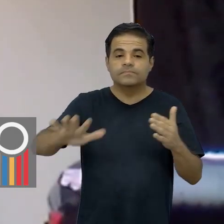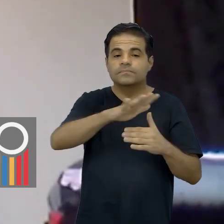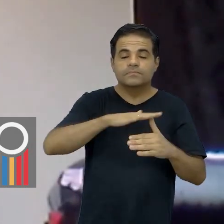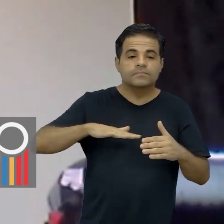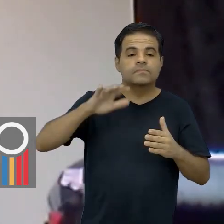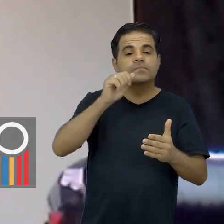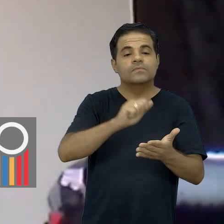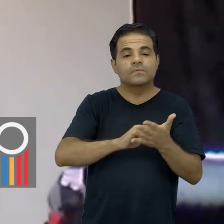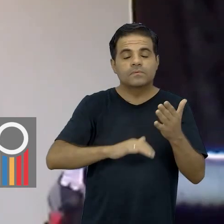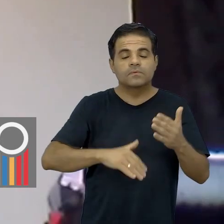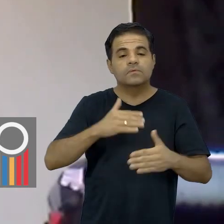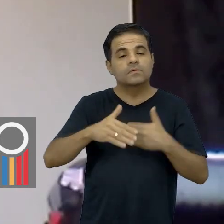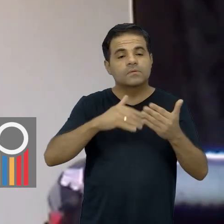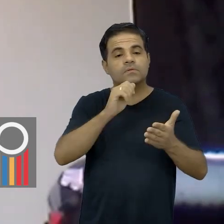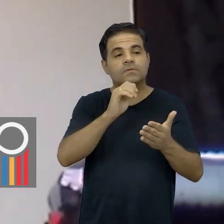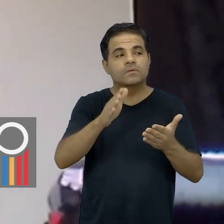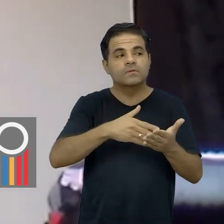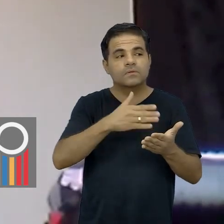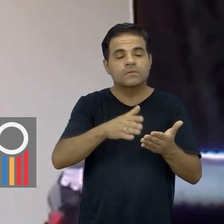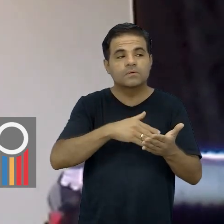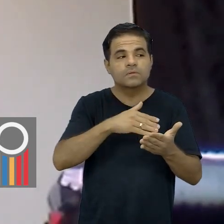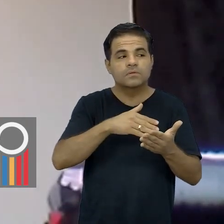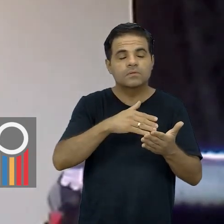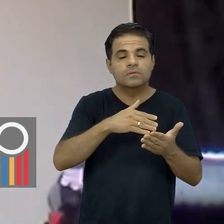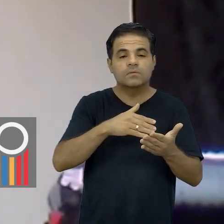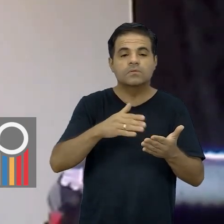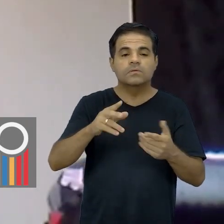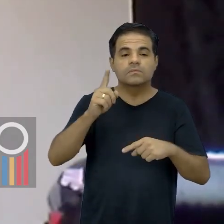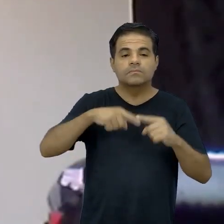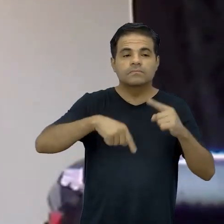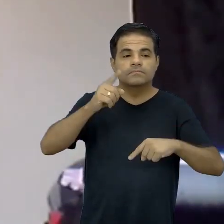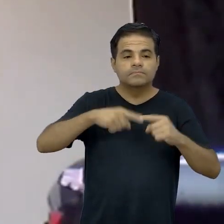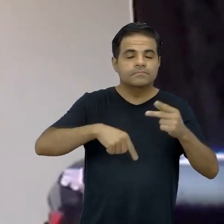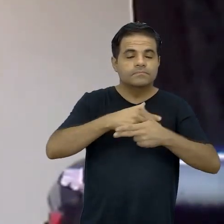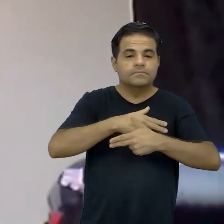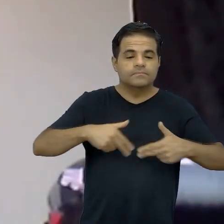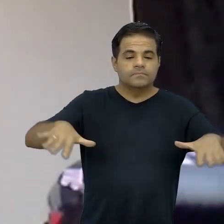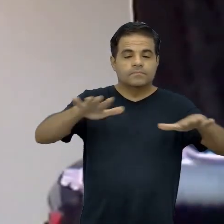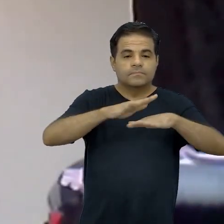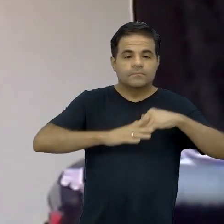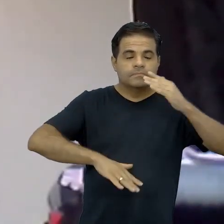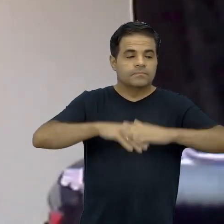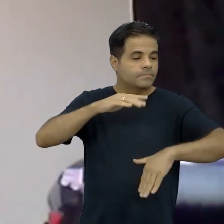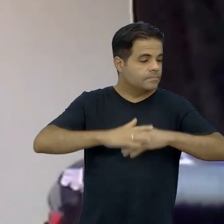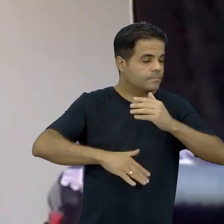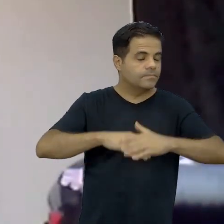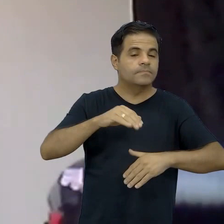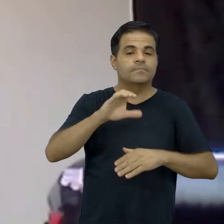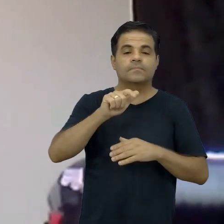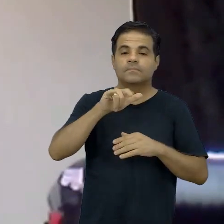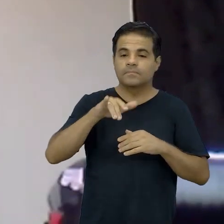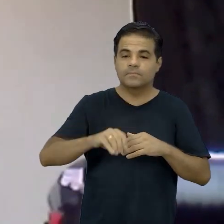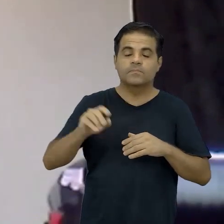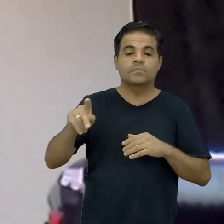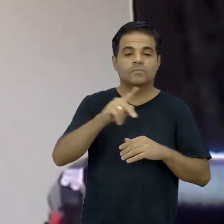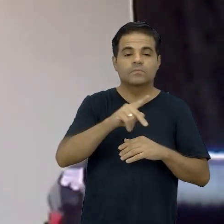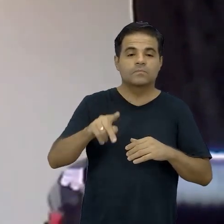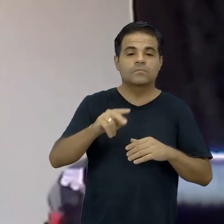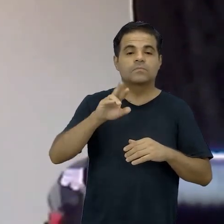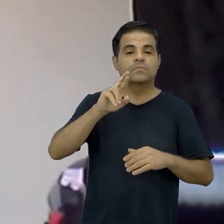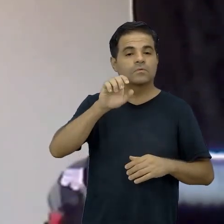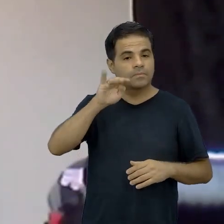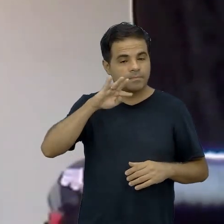1 deste caderno, do material Aprender Sempre. Meu nome é Cláudio Roberto de Araújo, sou professor de